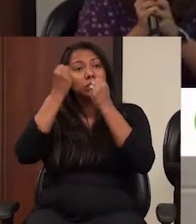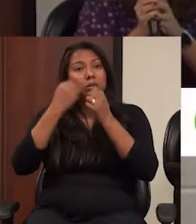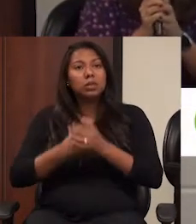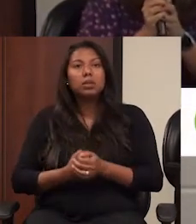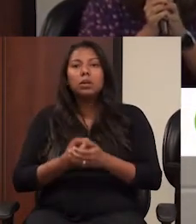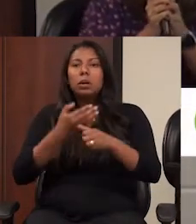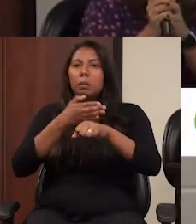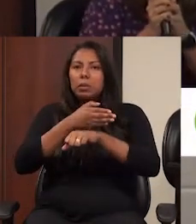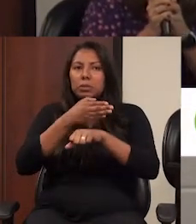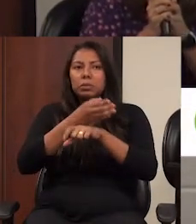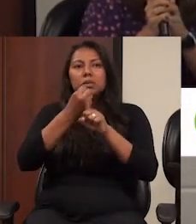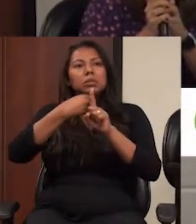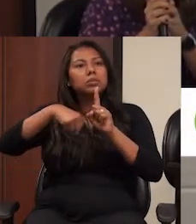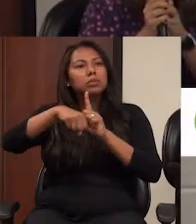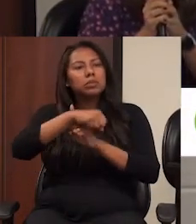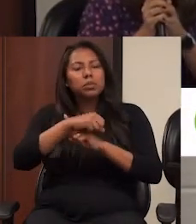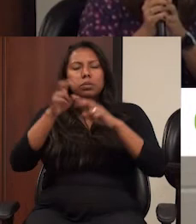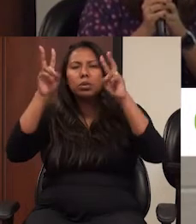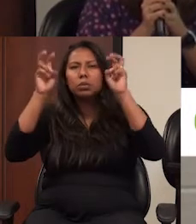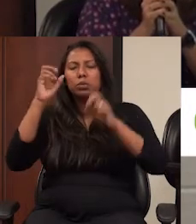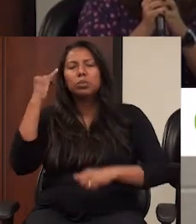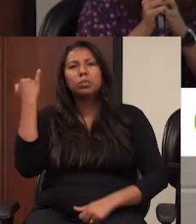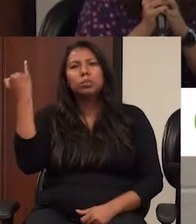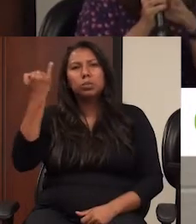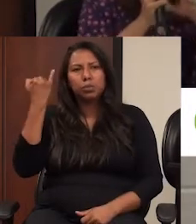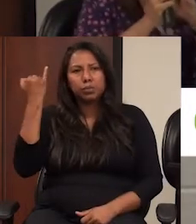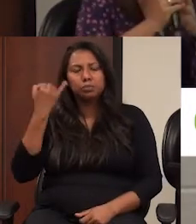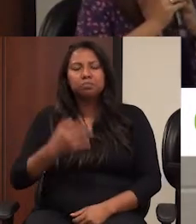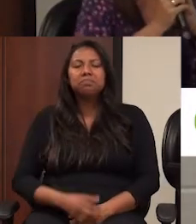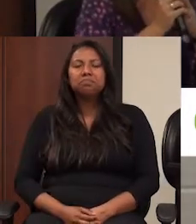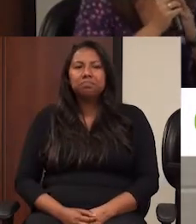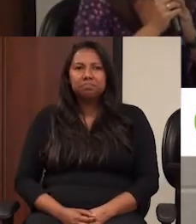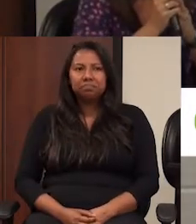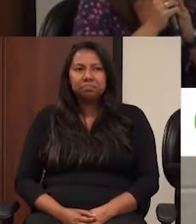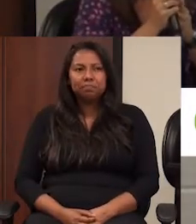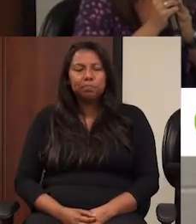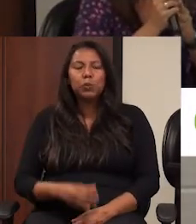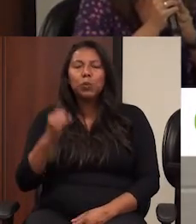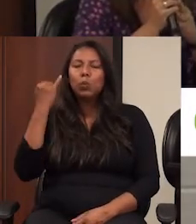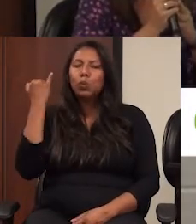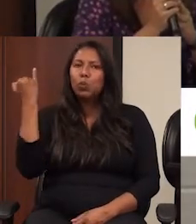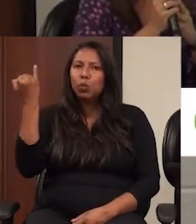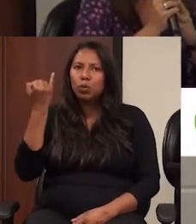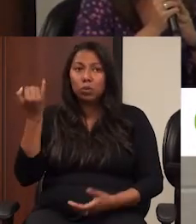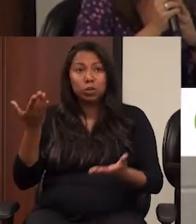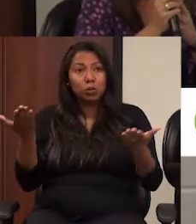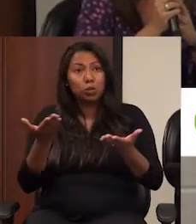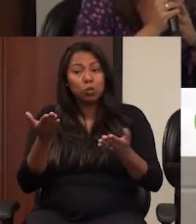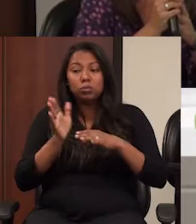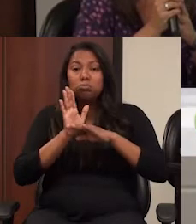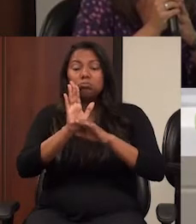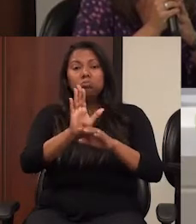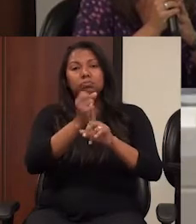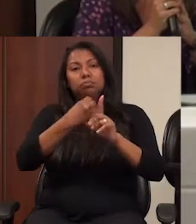seminário, cujo assunto é de extrema importância. É realmente um momento importantíssimo para a nossa